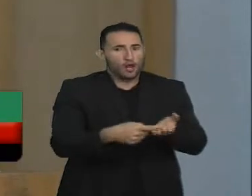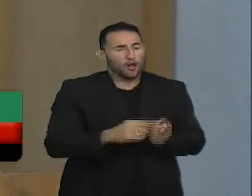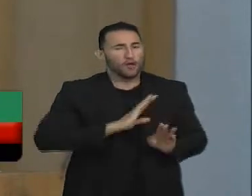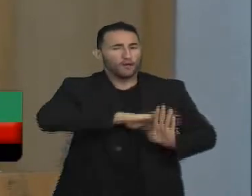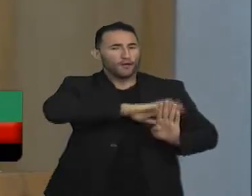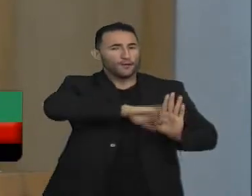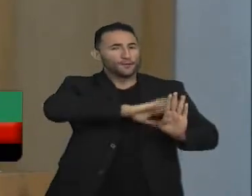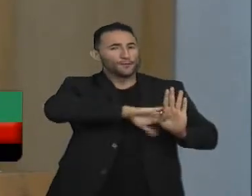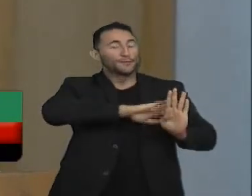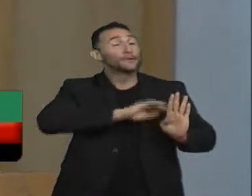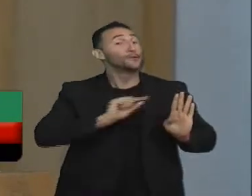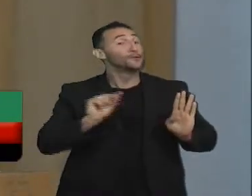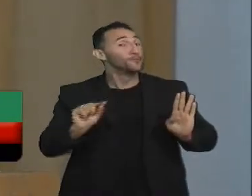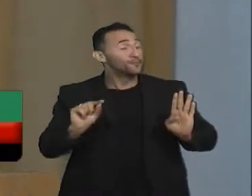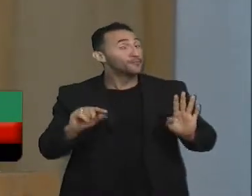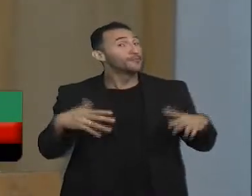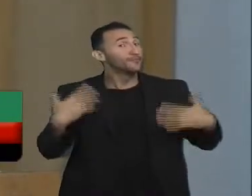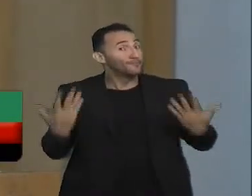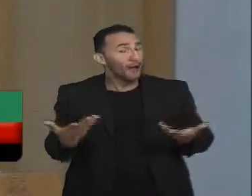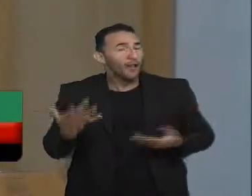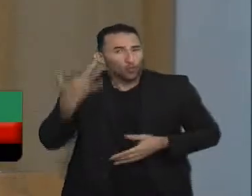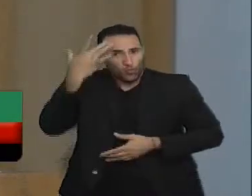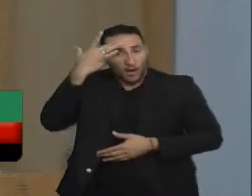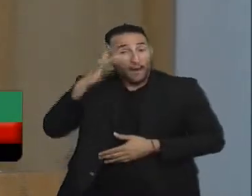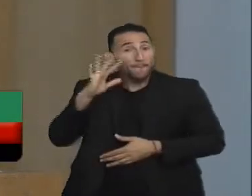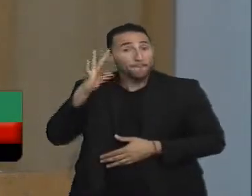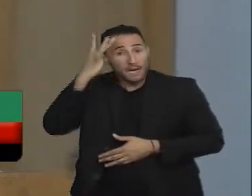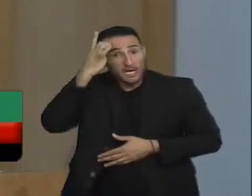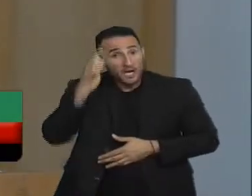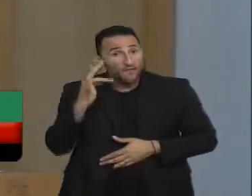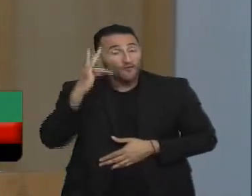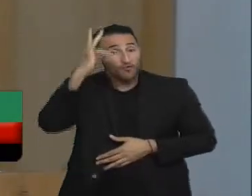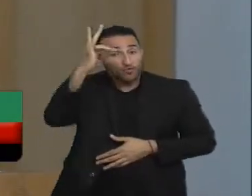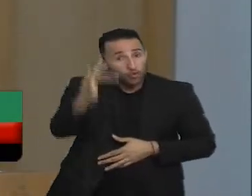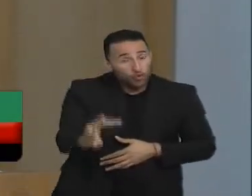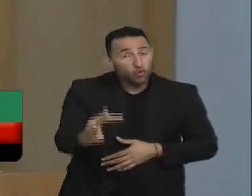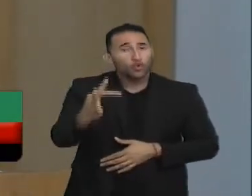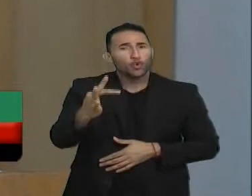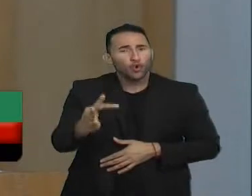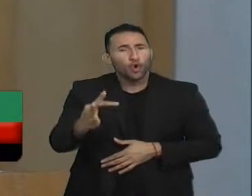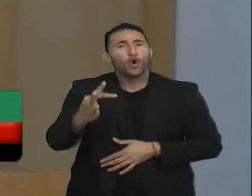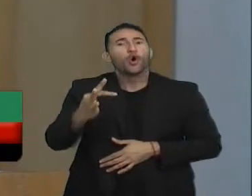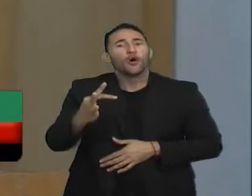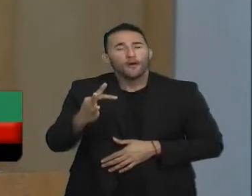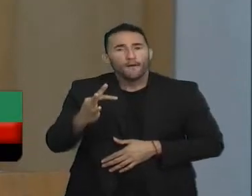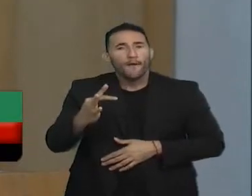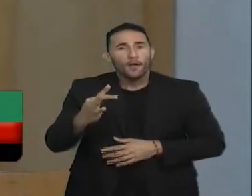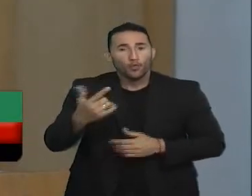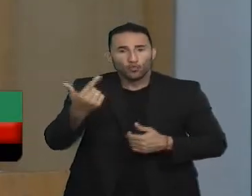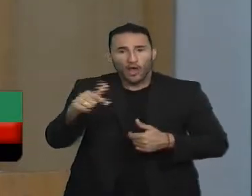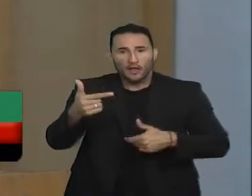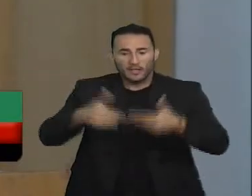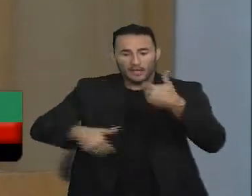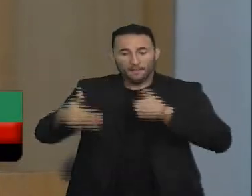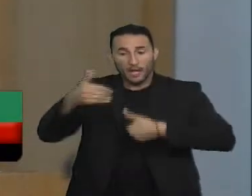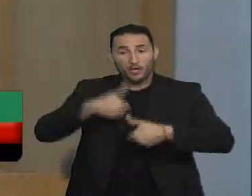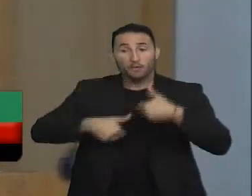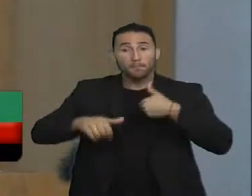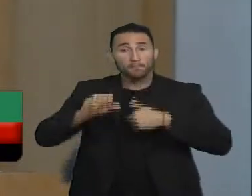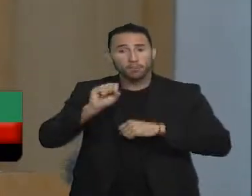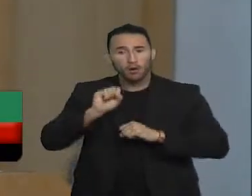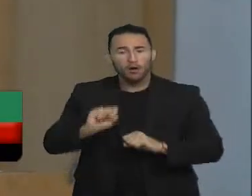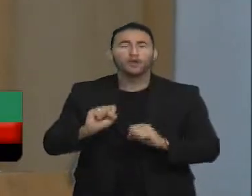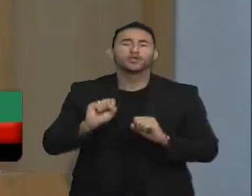amanhã, se eles não forem tratados e se não forem curados, eles vão vitimar o vereador Delpo Teruel. Eles vão